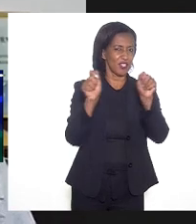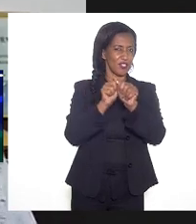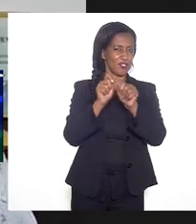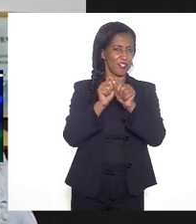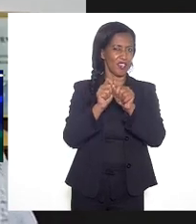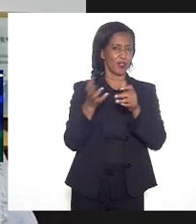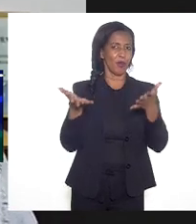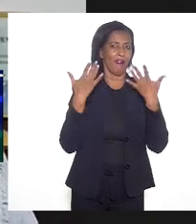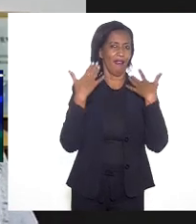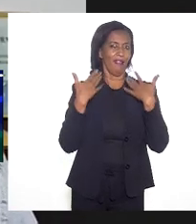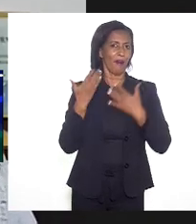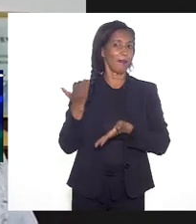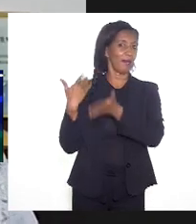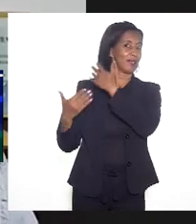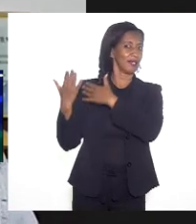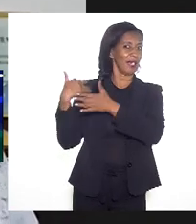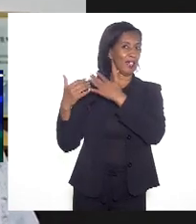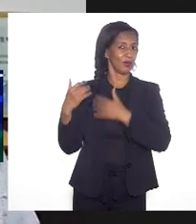Valdec.